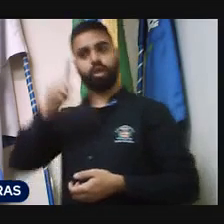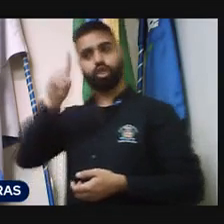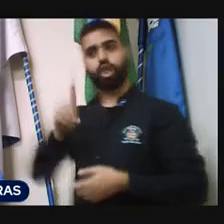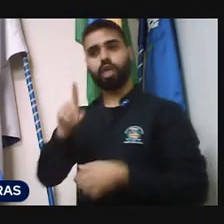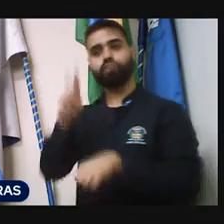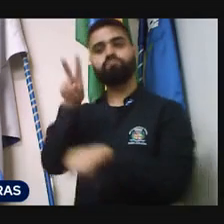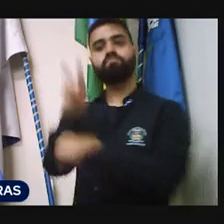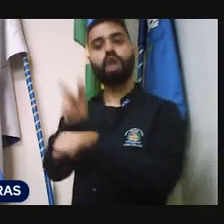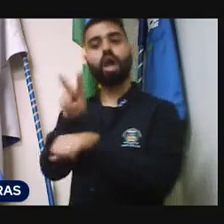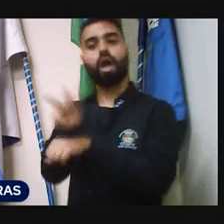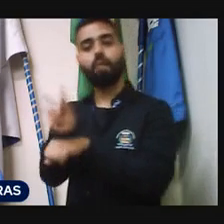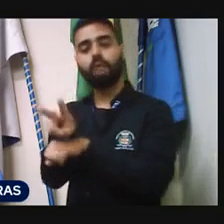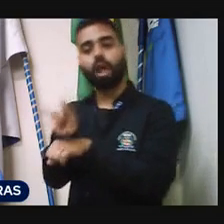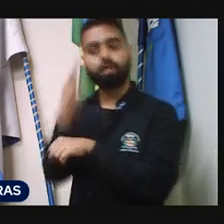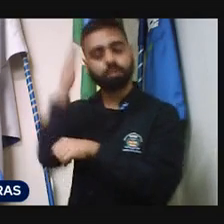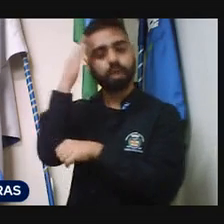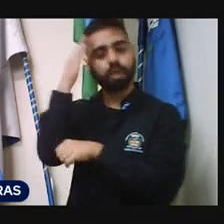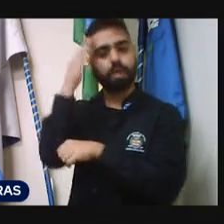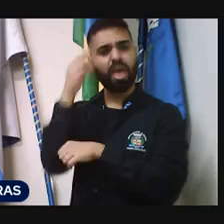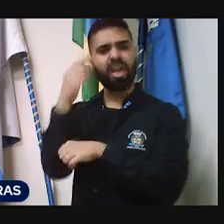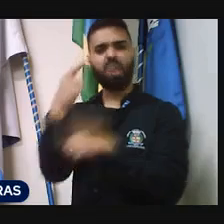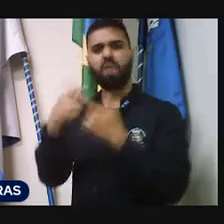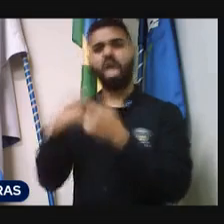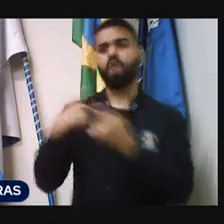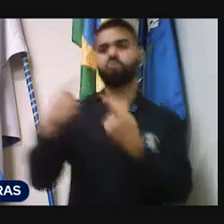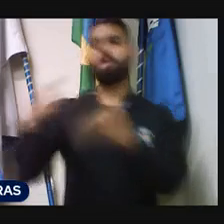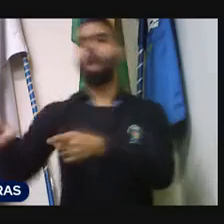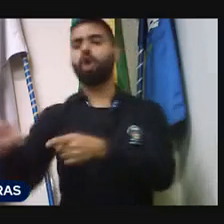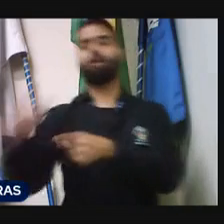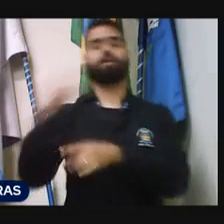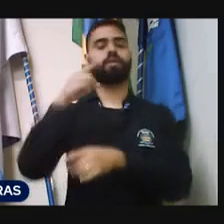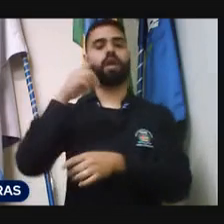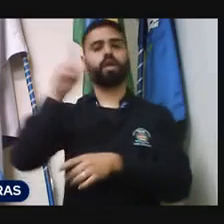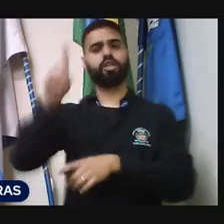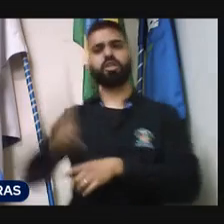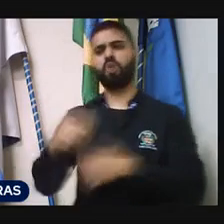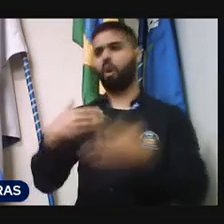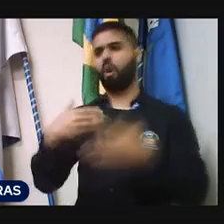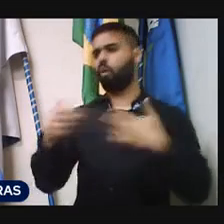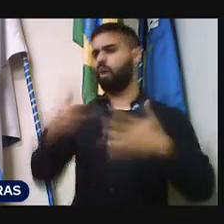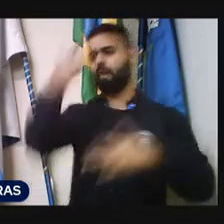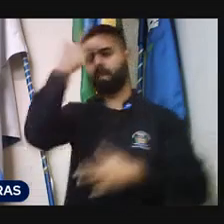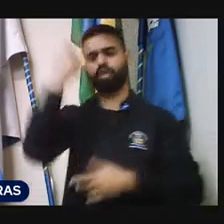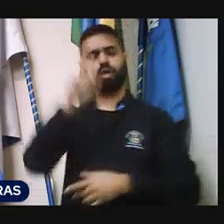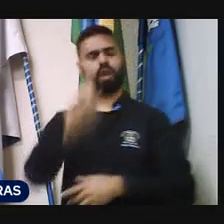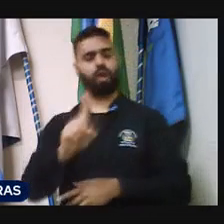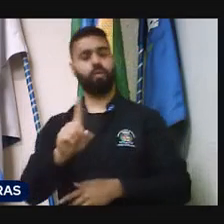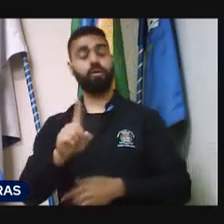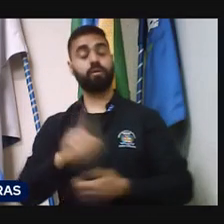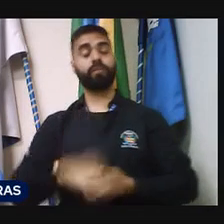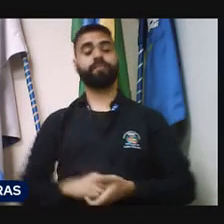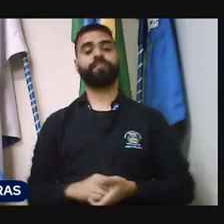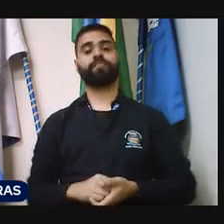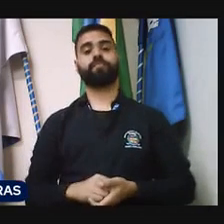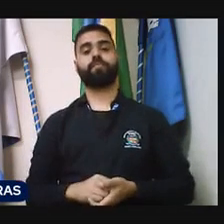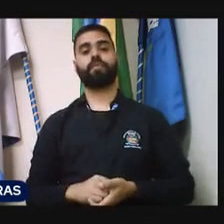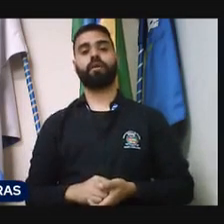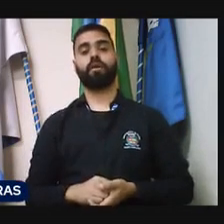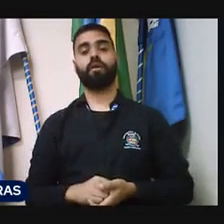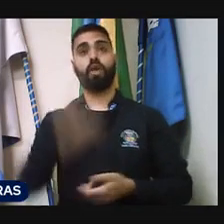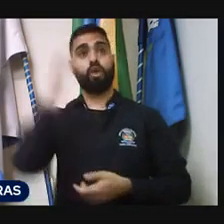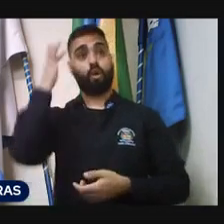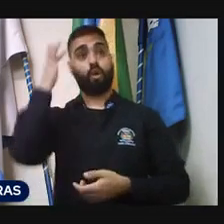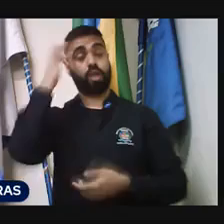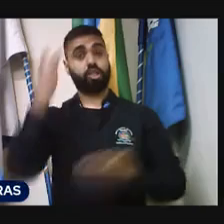controle externo é porque eu não sou contra a direção atual seu caso alguém tiver lá tem o contrário acho que